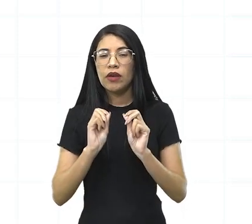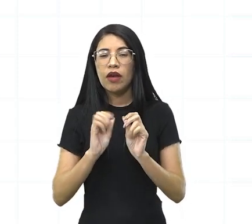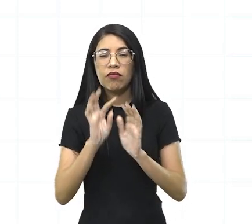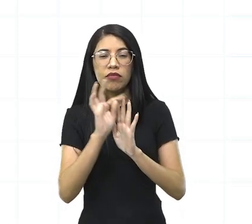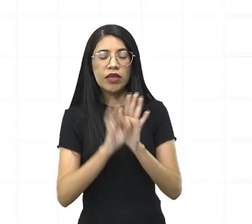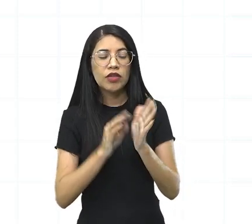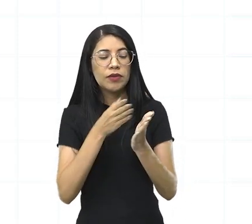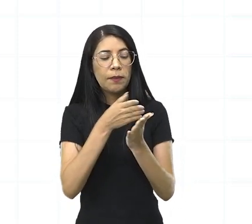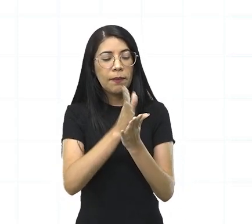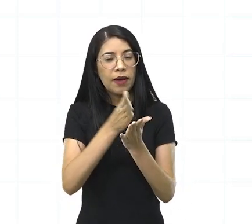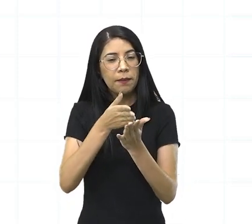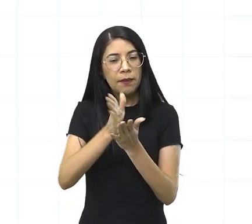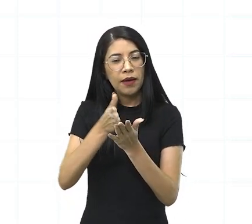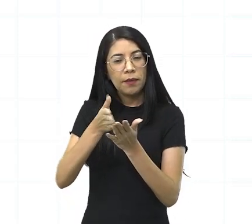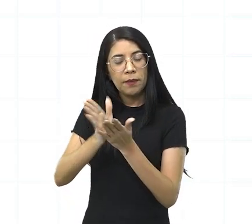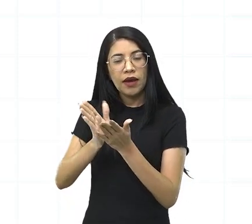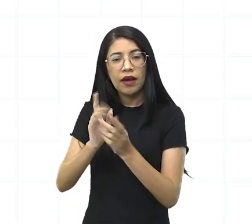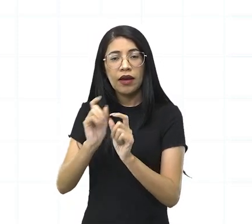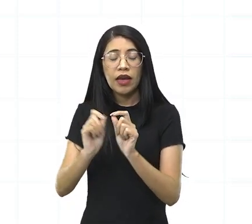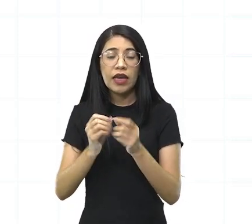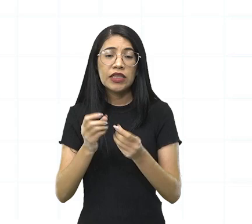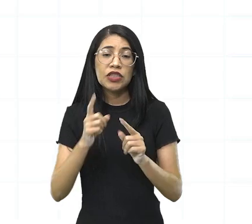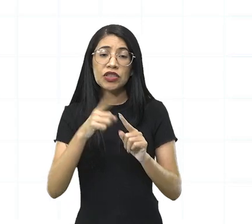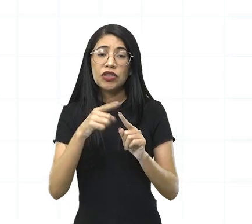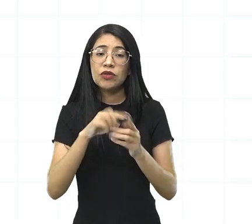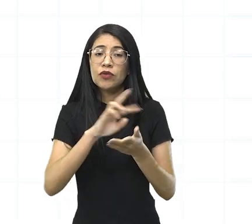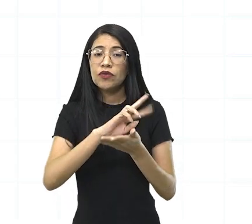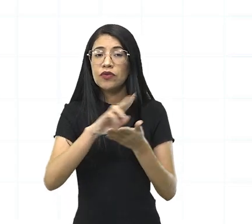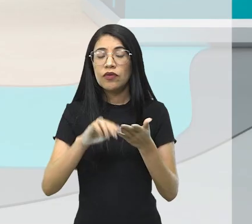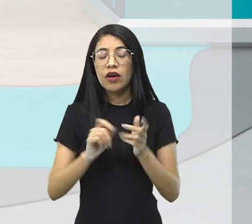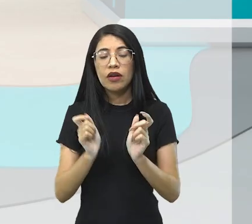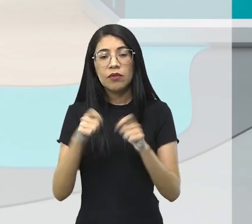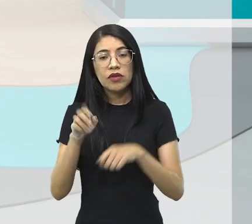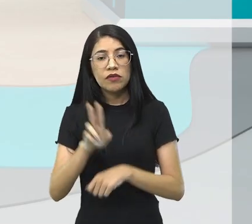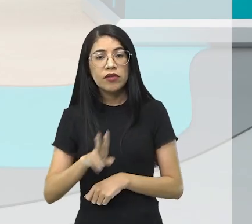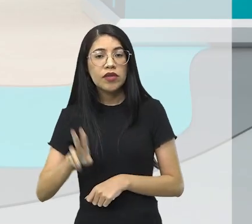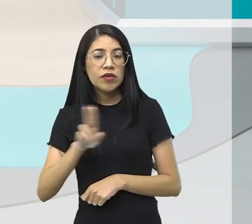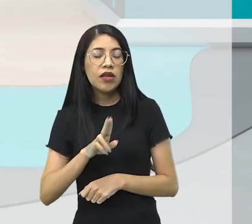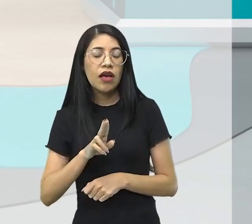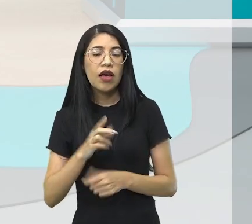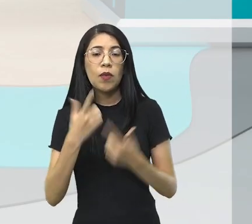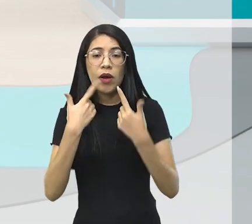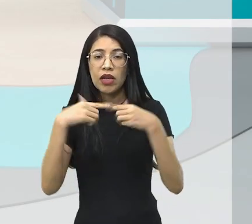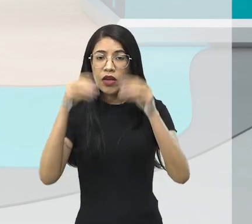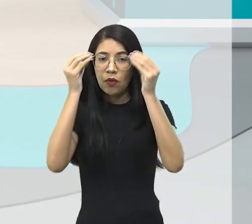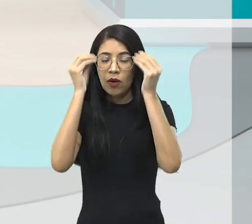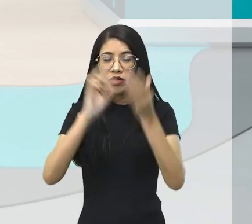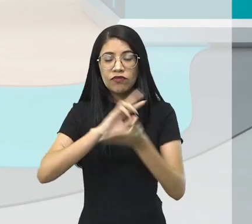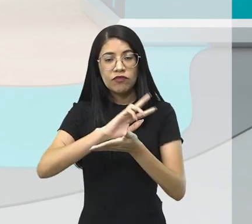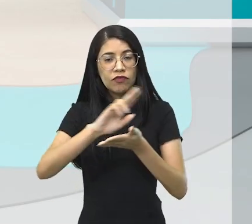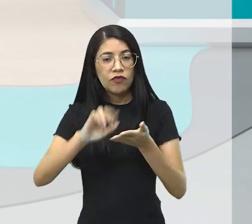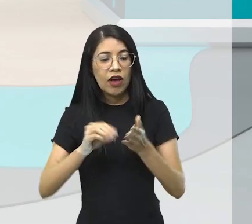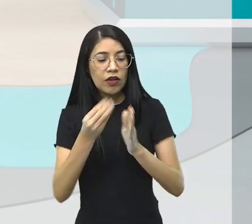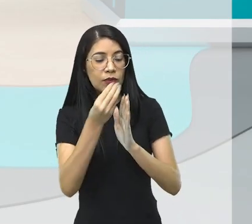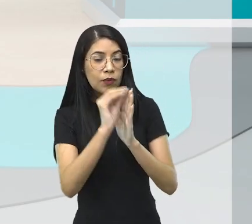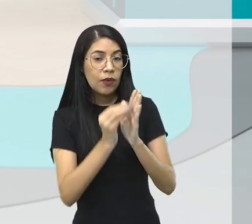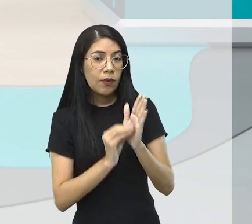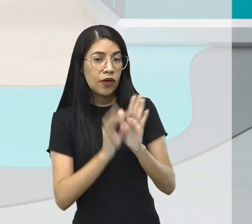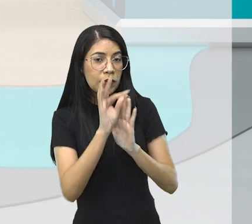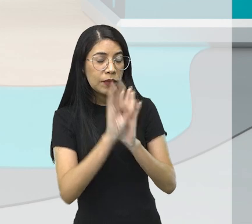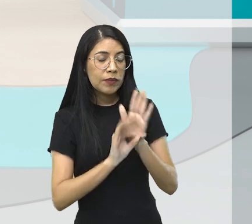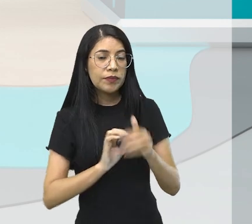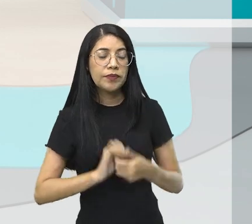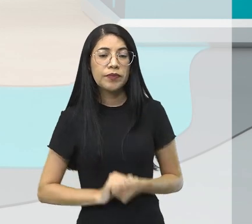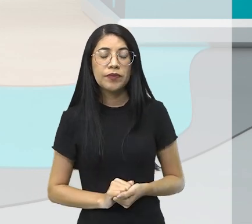tem várias formas de utilização ali, diferentes linguagens dentro de uma mesma